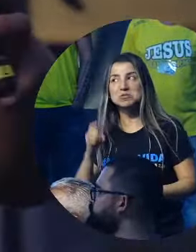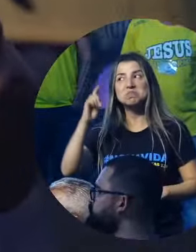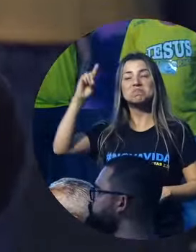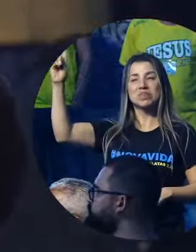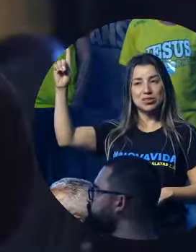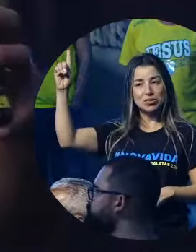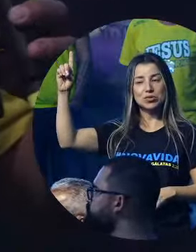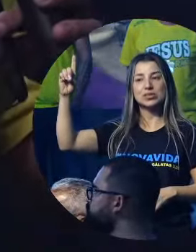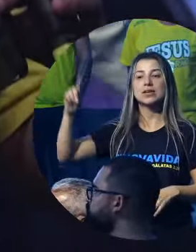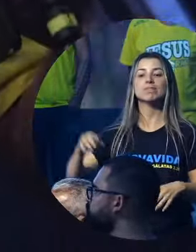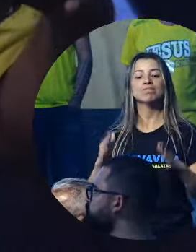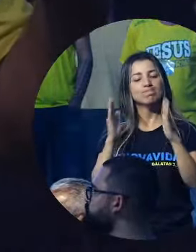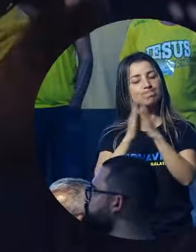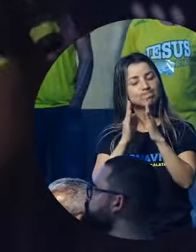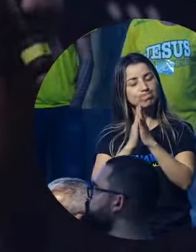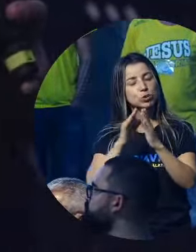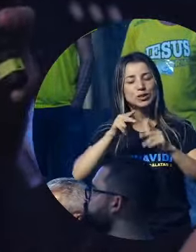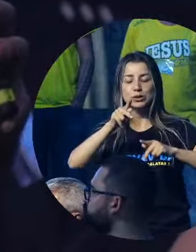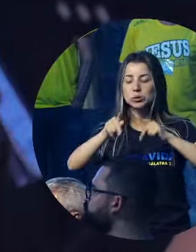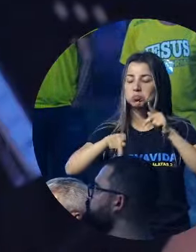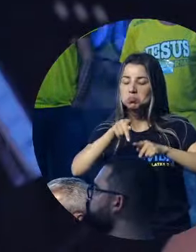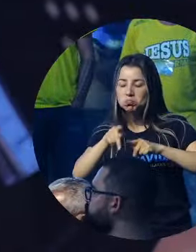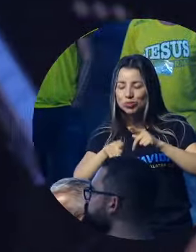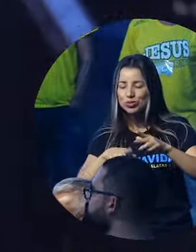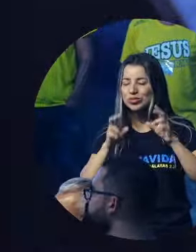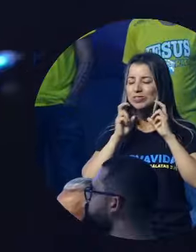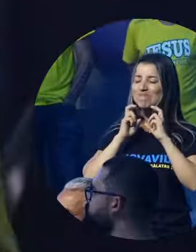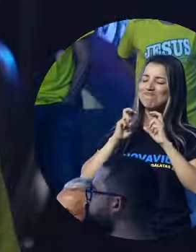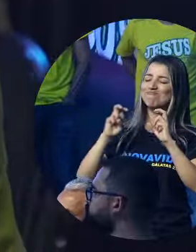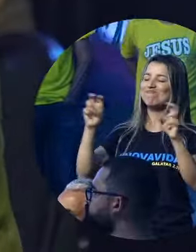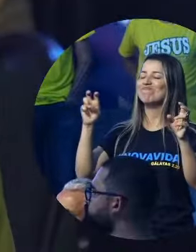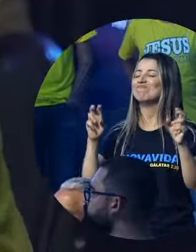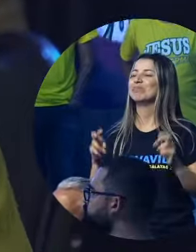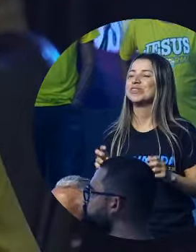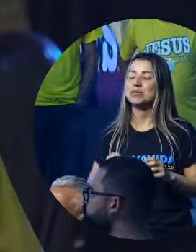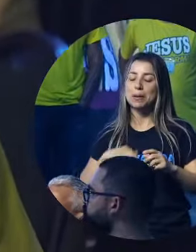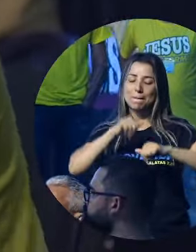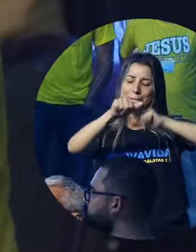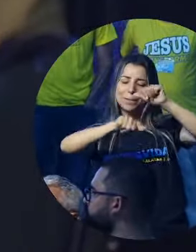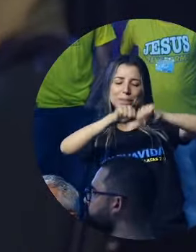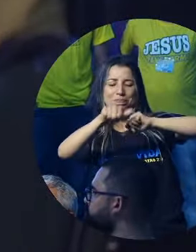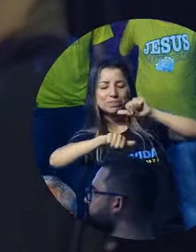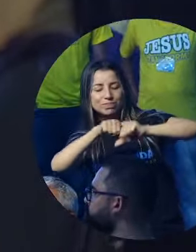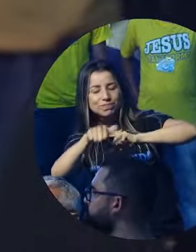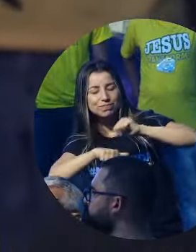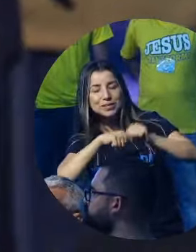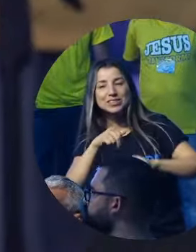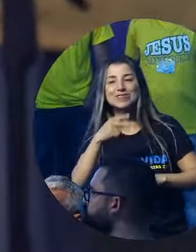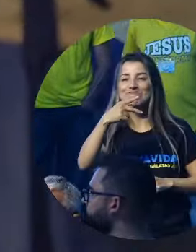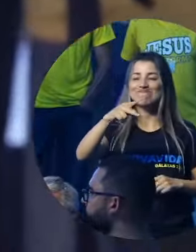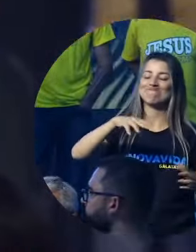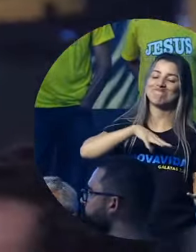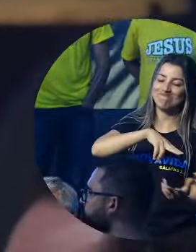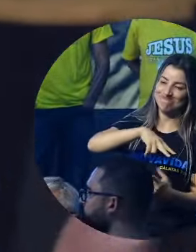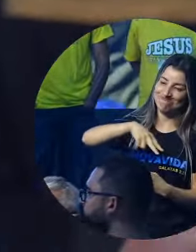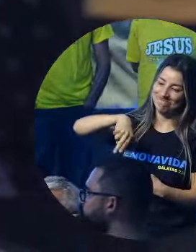da oração de um povo que tem clamado pela transformação da sua